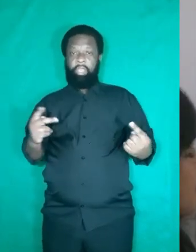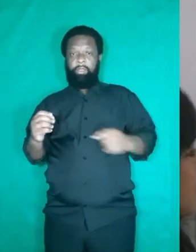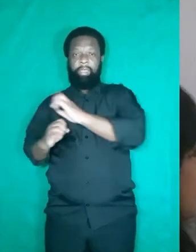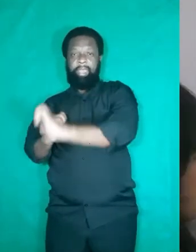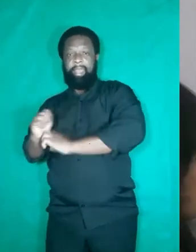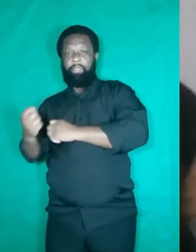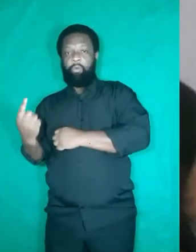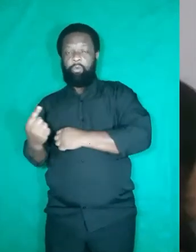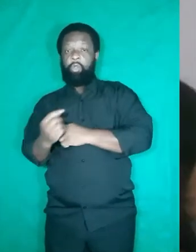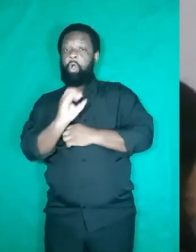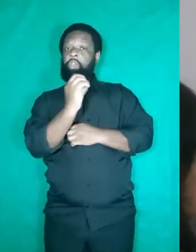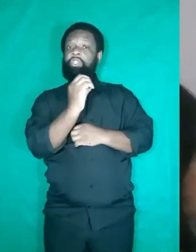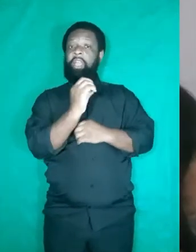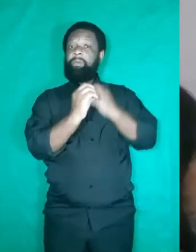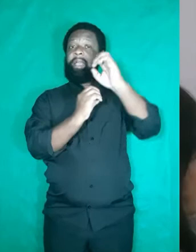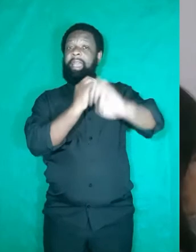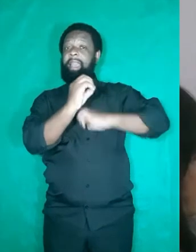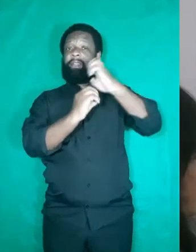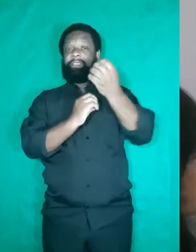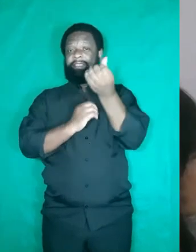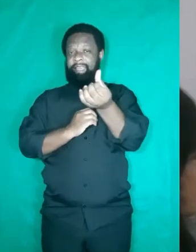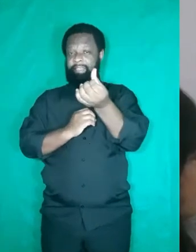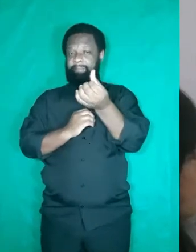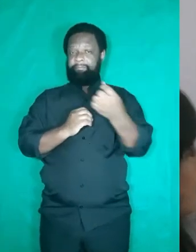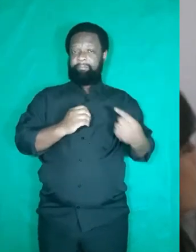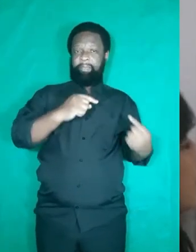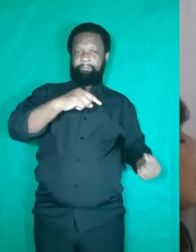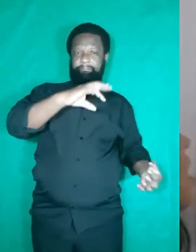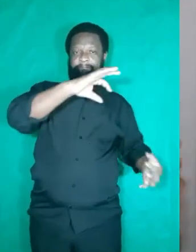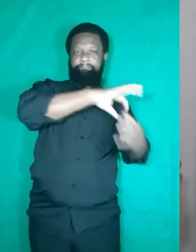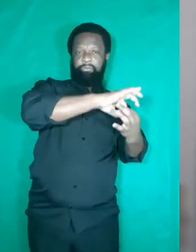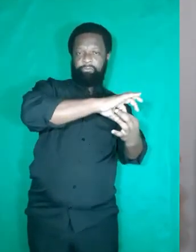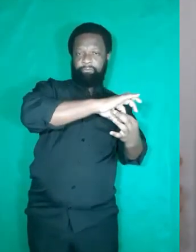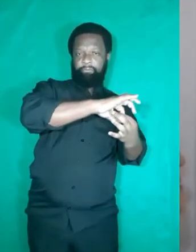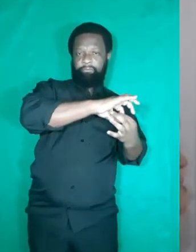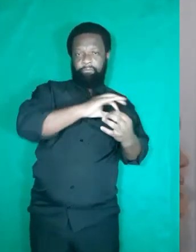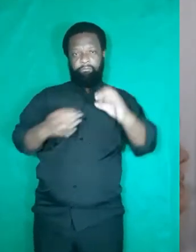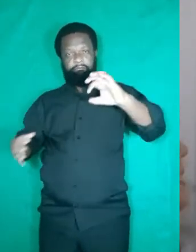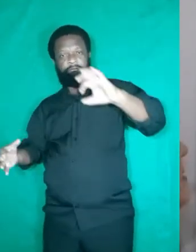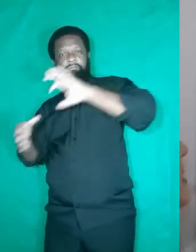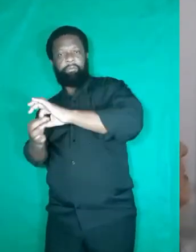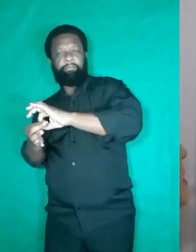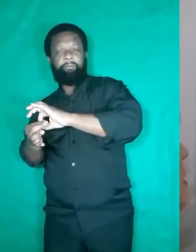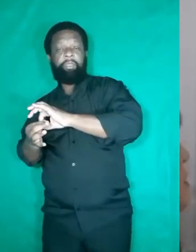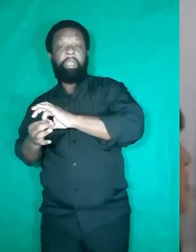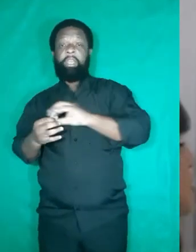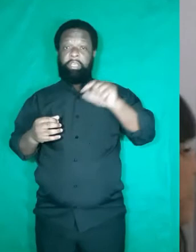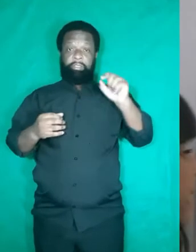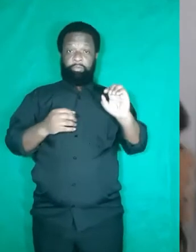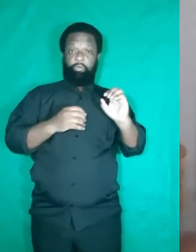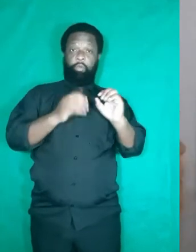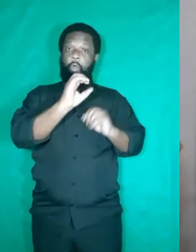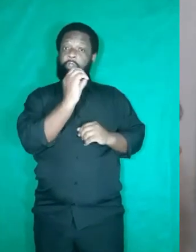com seus 6 elétrons. Quando nós estabelecemos uma ligação aqui e uma aqui, o oxigênio se estabiliza e os